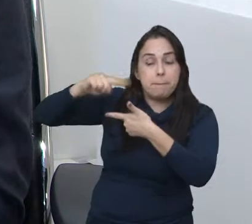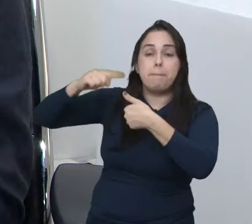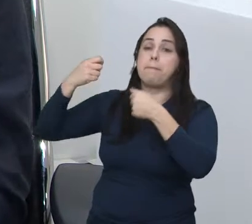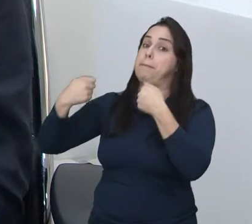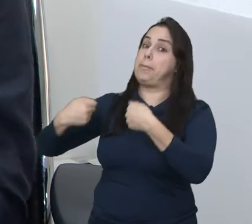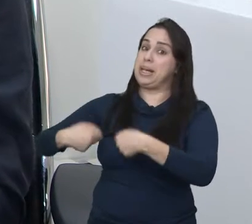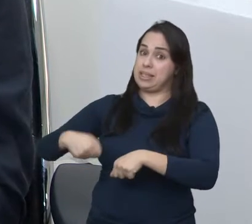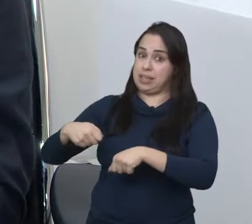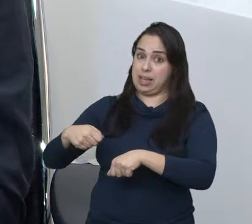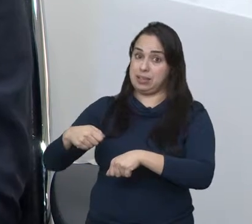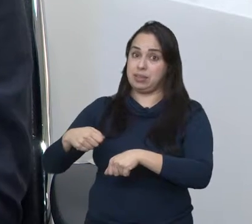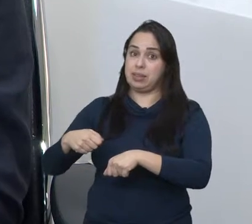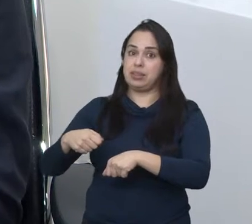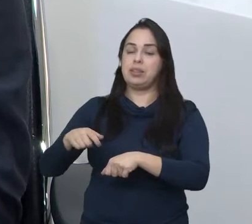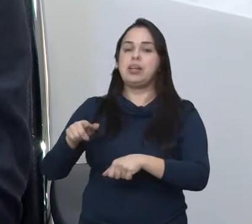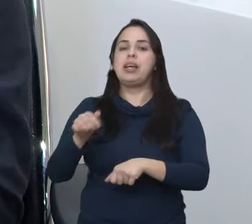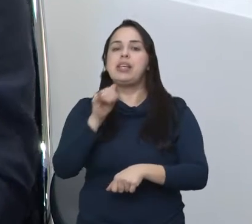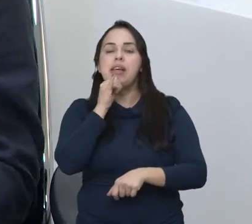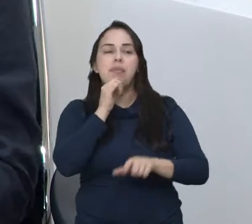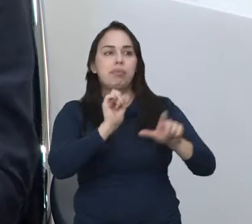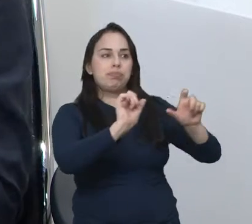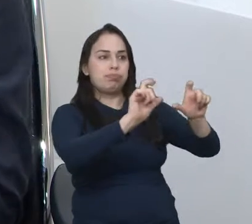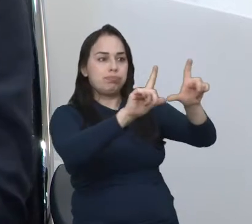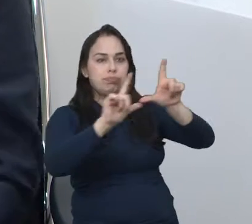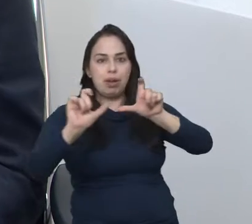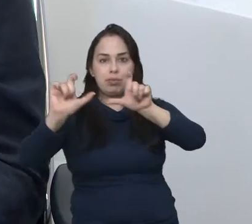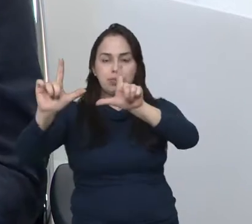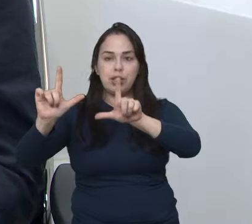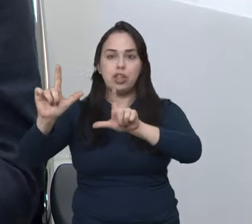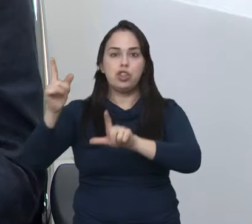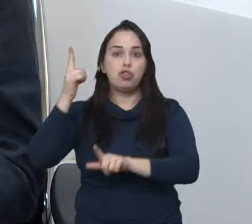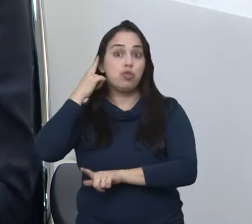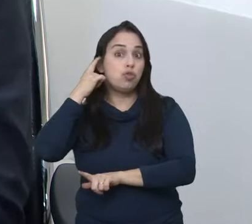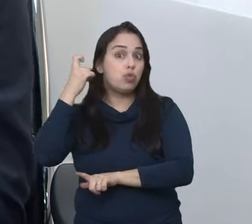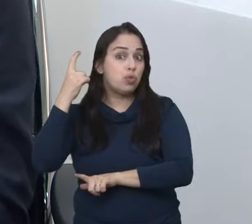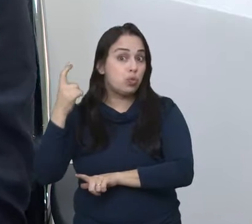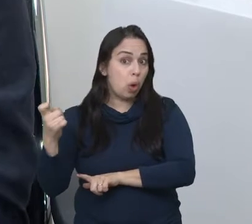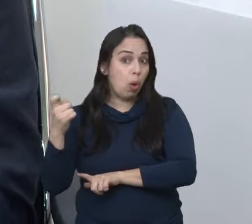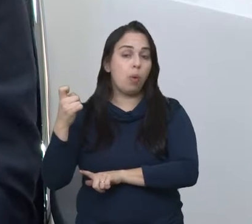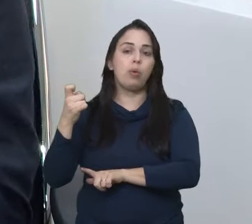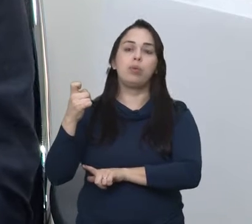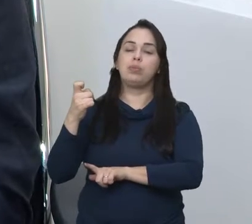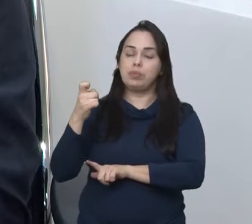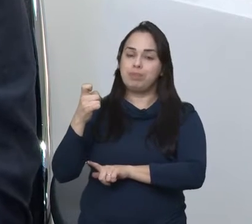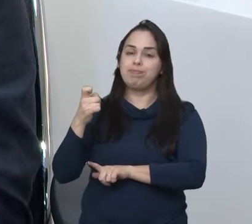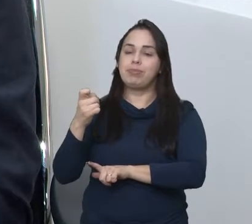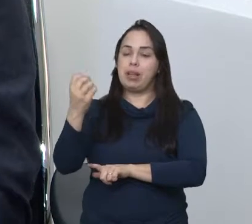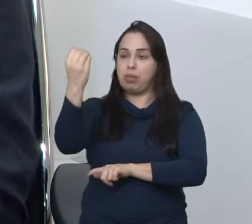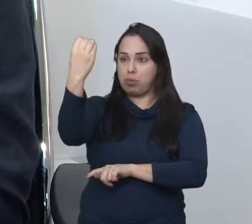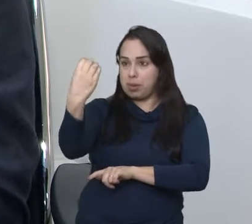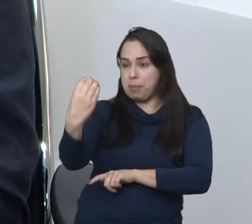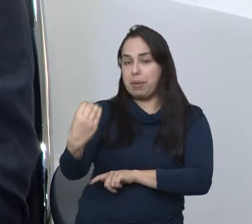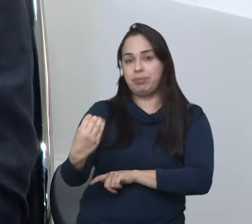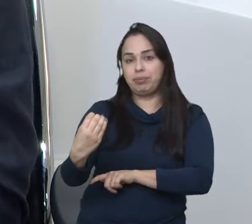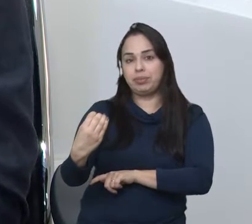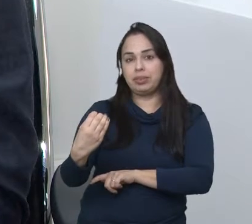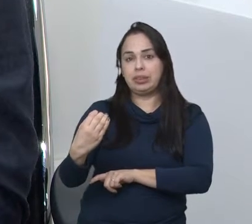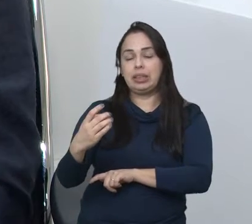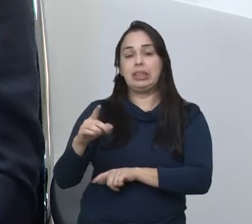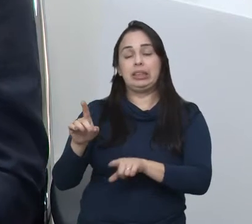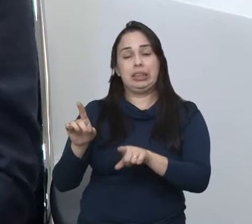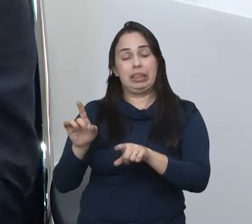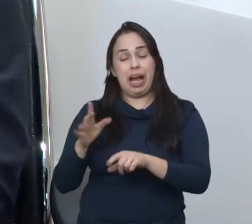sinalização, não se respeita a sinalização, então isso dificulta muito para que a gente possa ter um acesso tranquilo. O presidente do